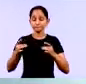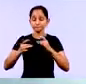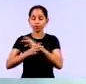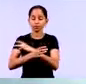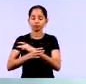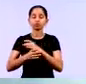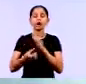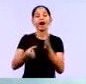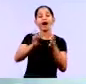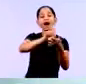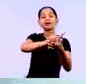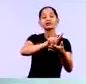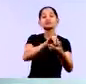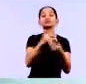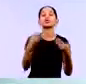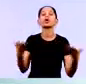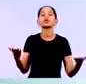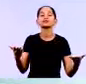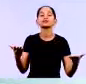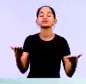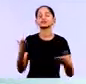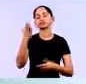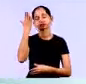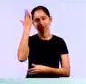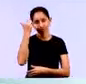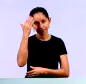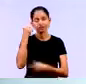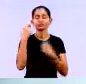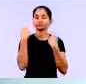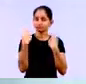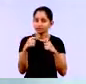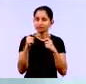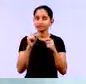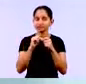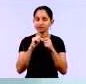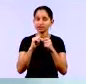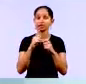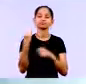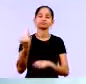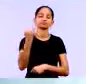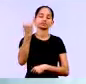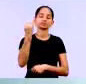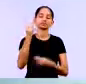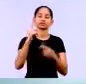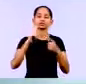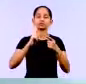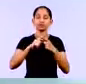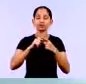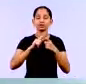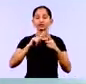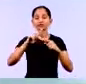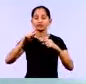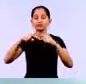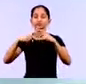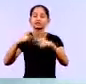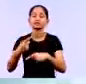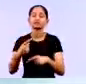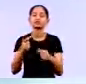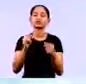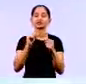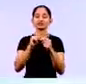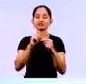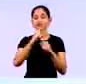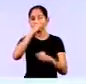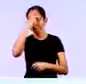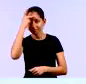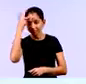ser produzido? Então, tenho que levar em consideração todos esses fatores, tá? Para estabelecer o quantitativo de